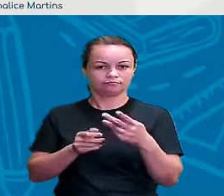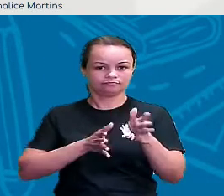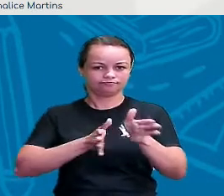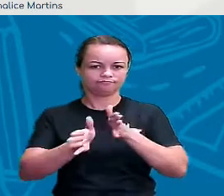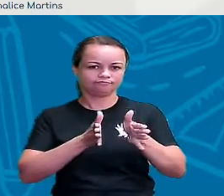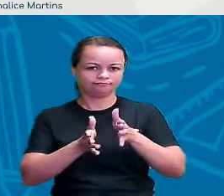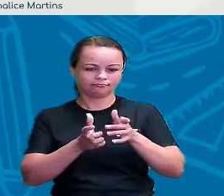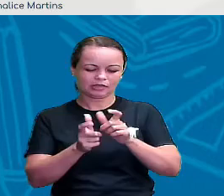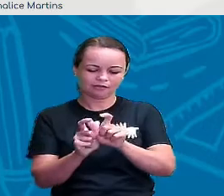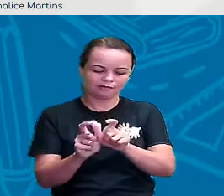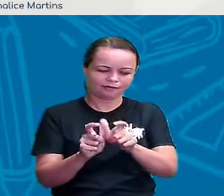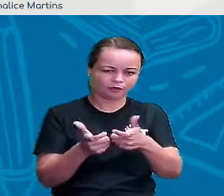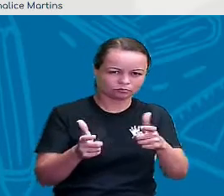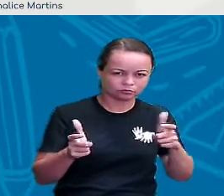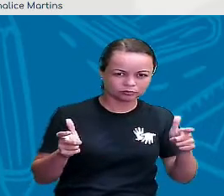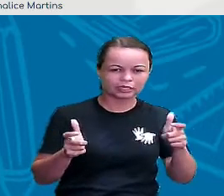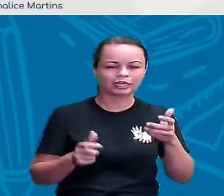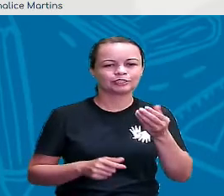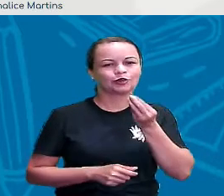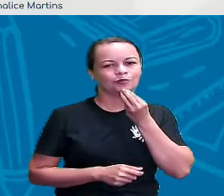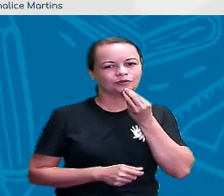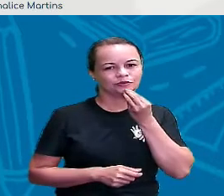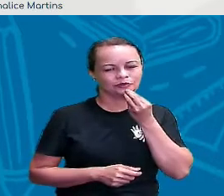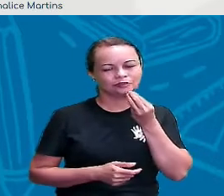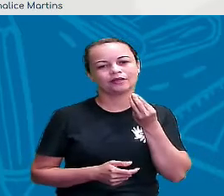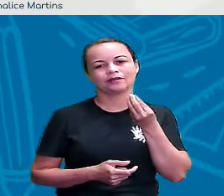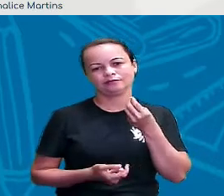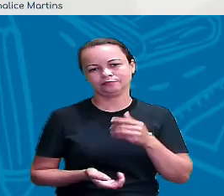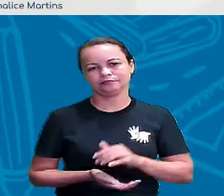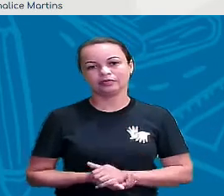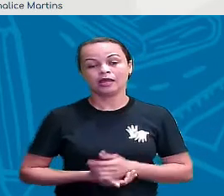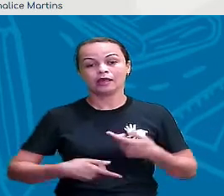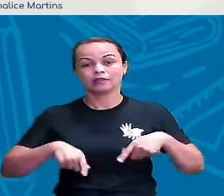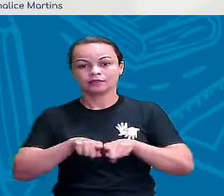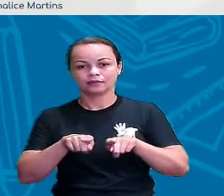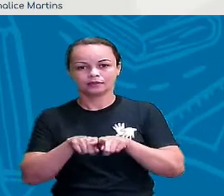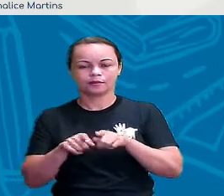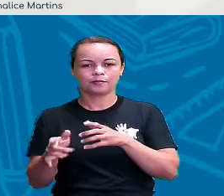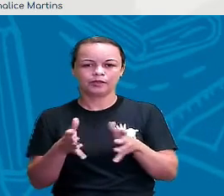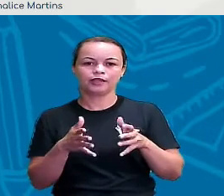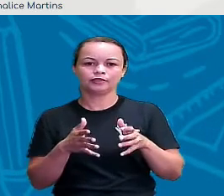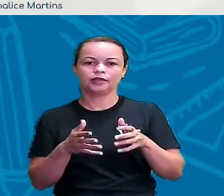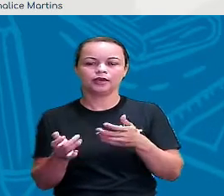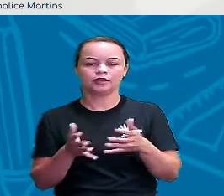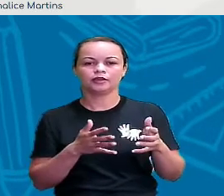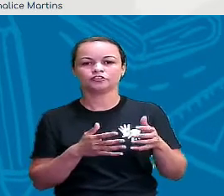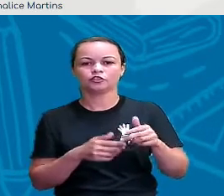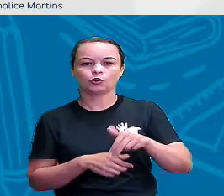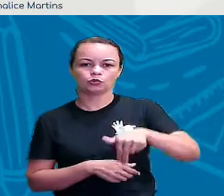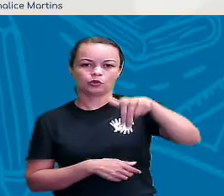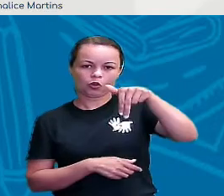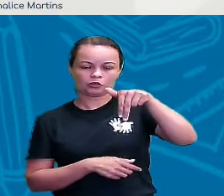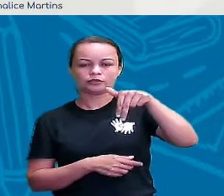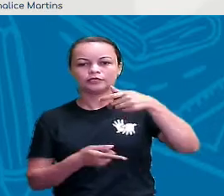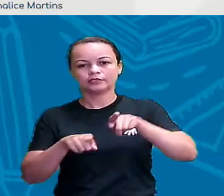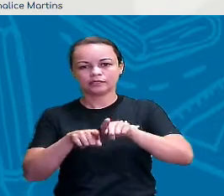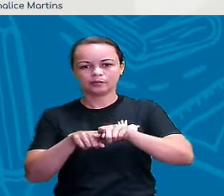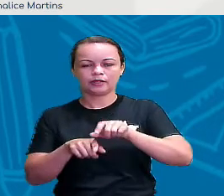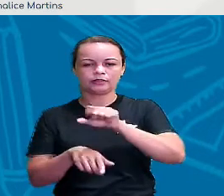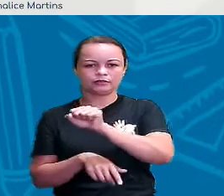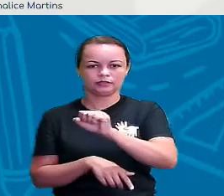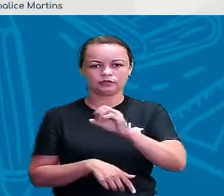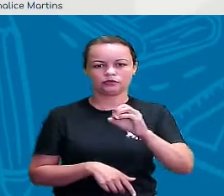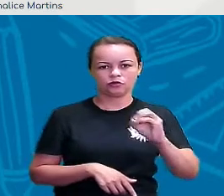um aumento de oportunidades também nas regiões Norte e Centro-Oeste, por causa